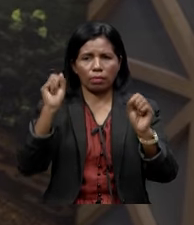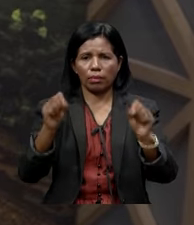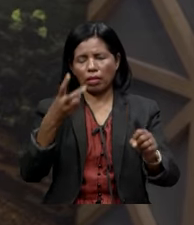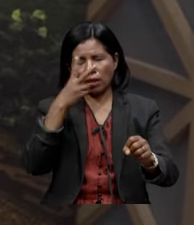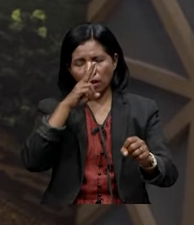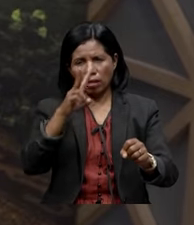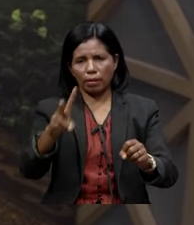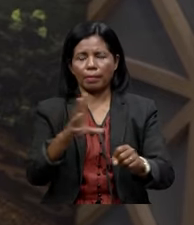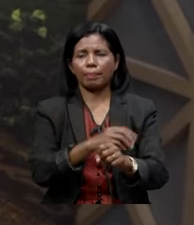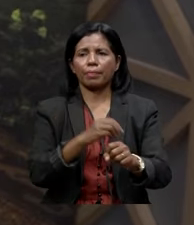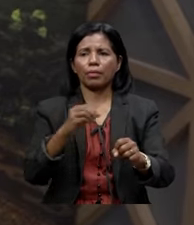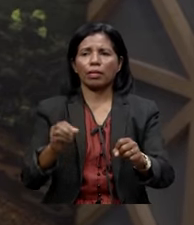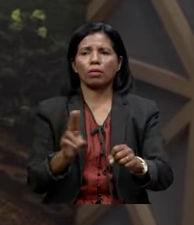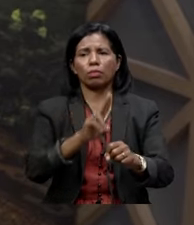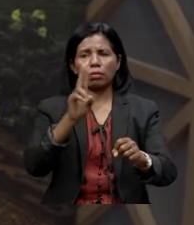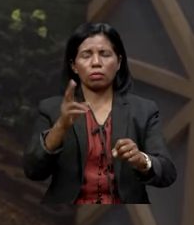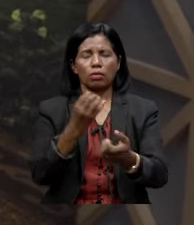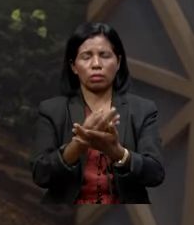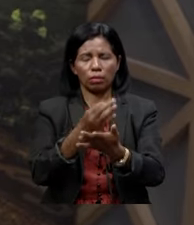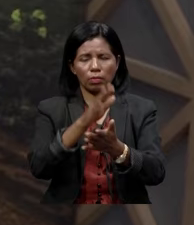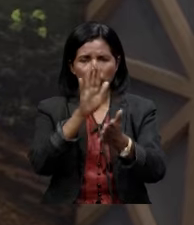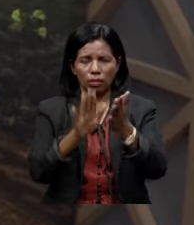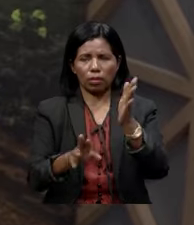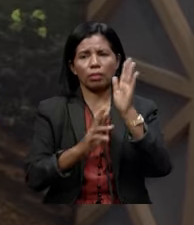conter manter os custos mais